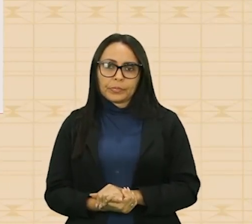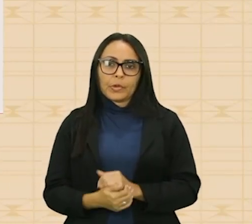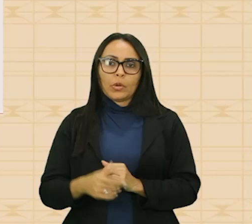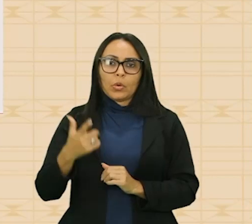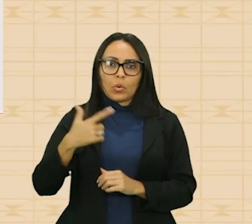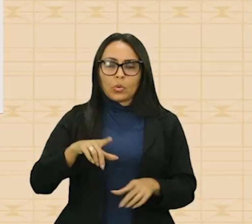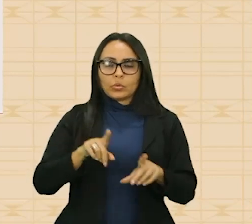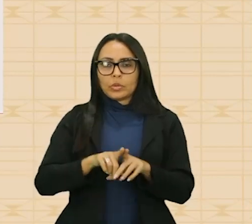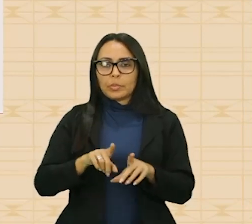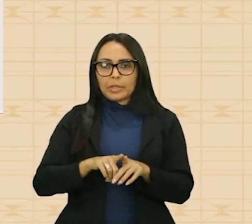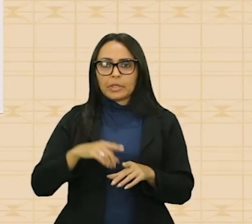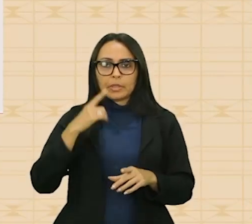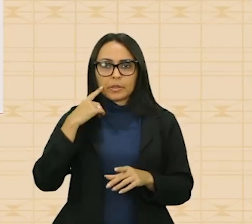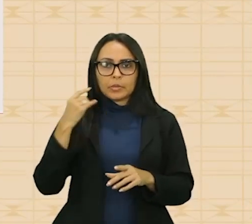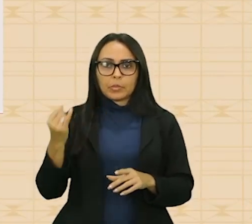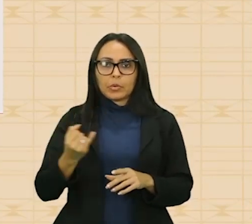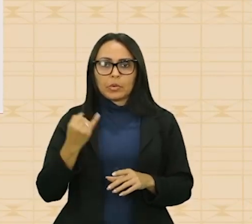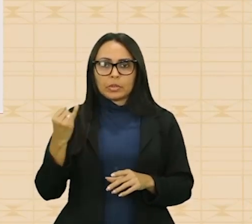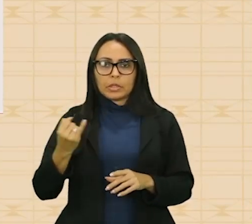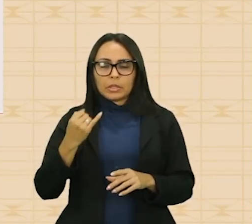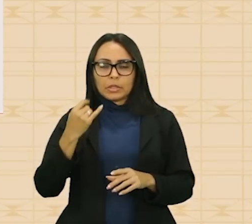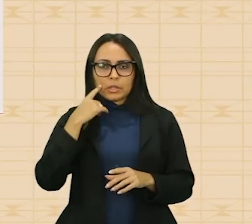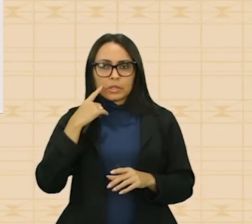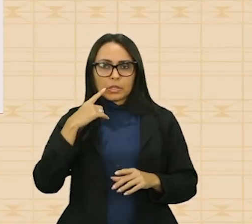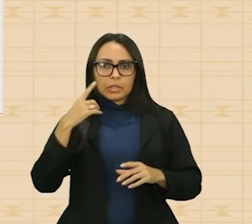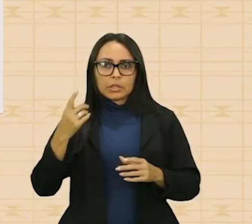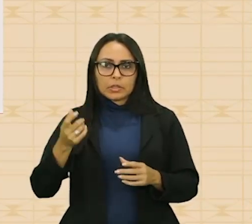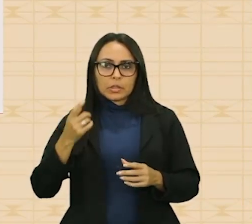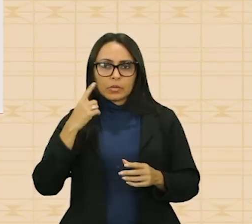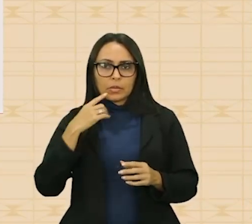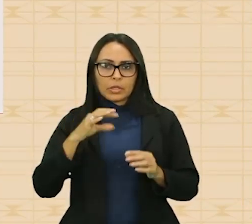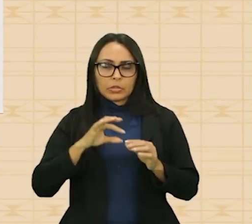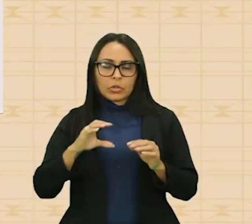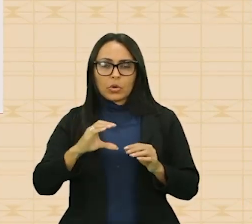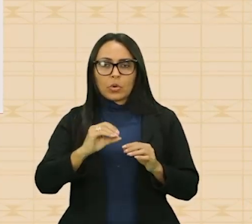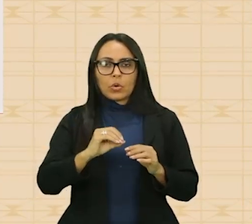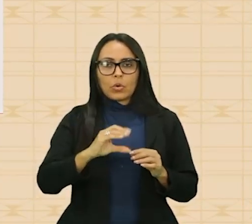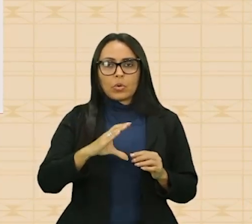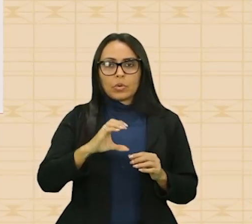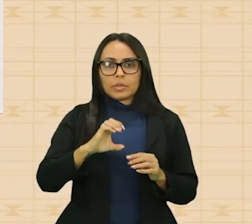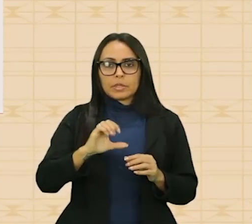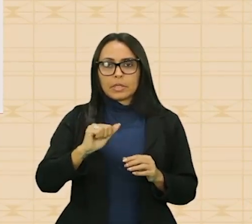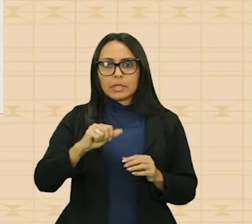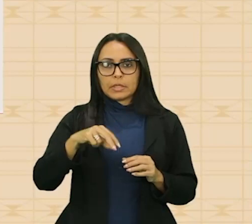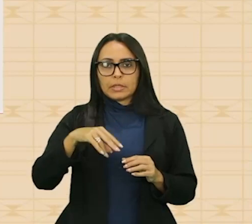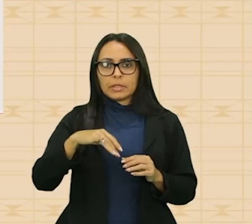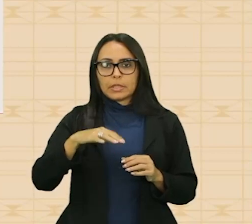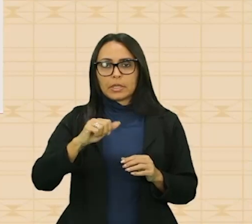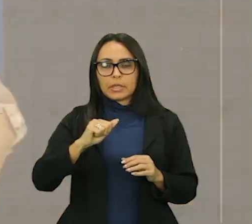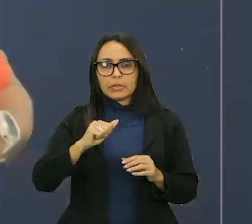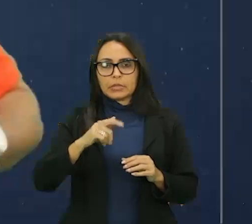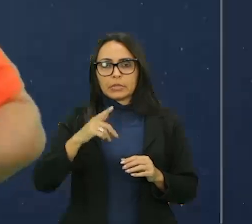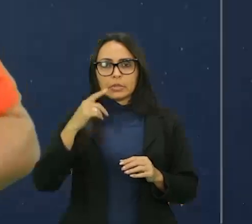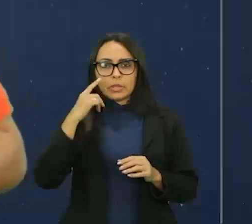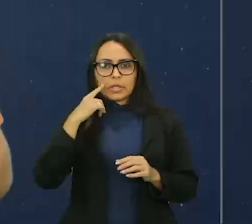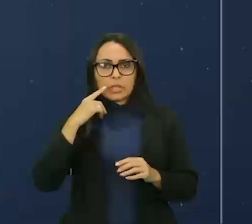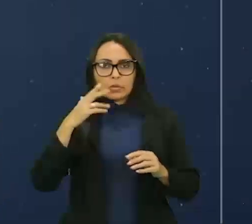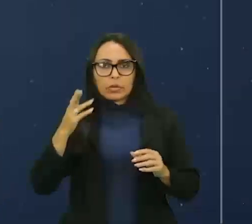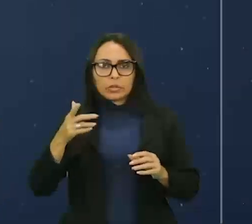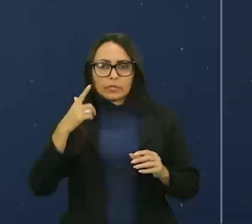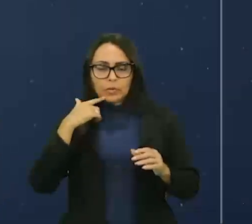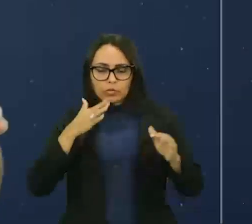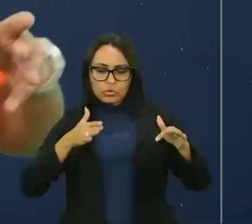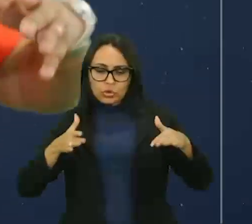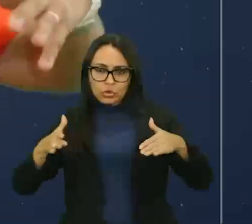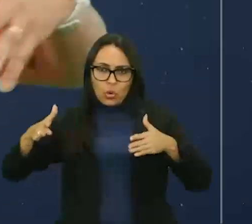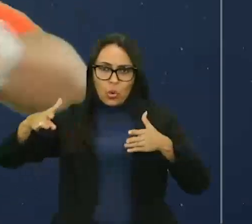climático importante são as correntes oceânicas. Como assim? São grandes massas de água salgada que se